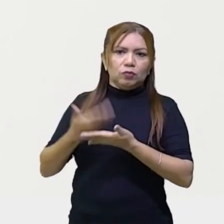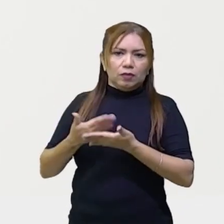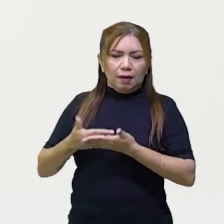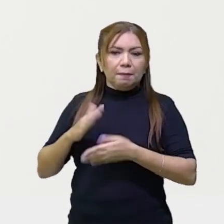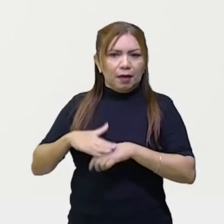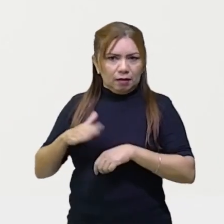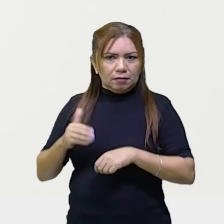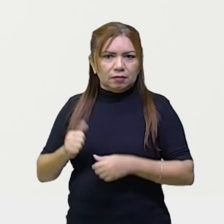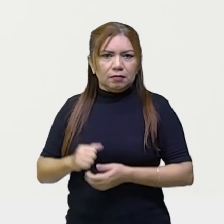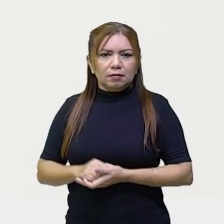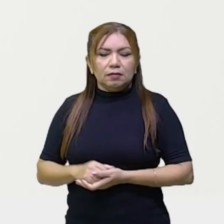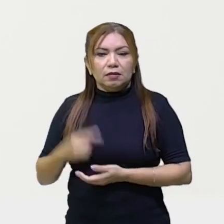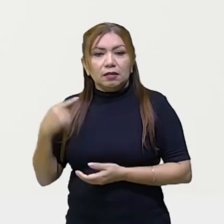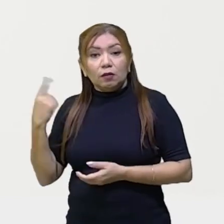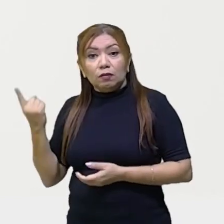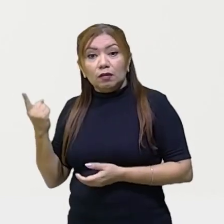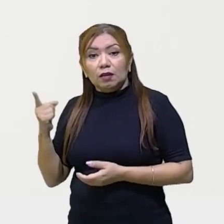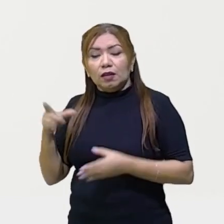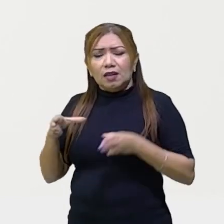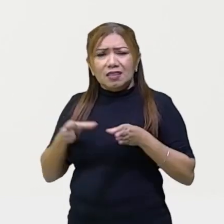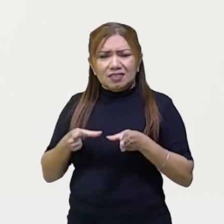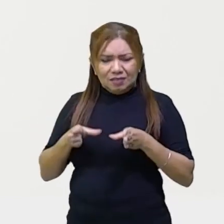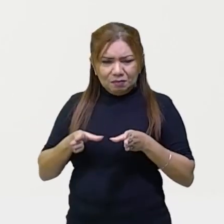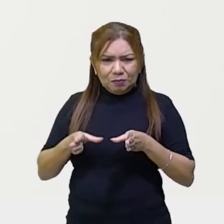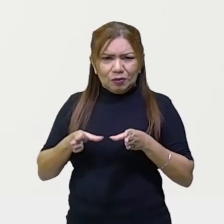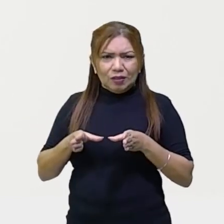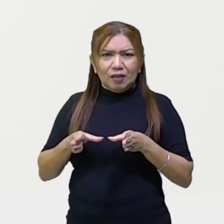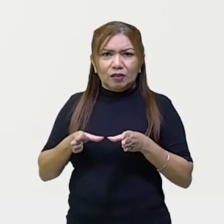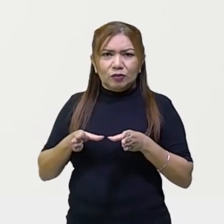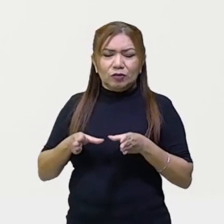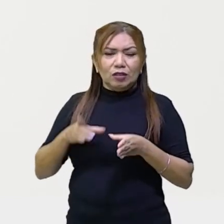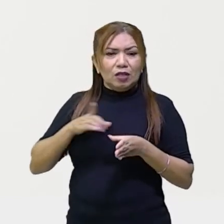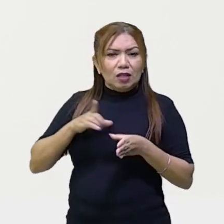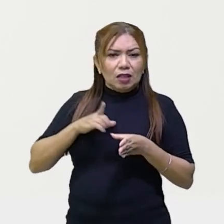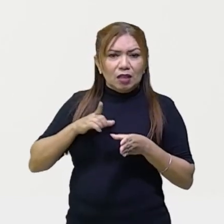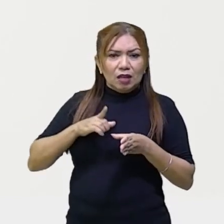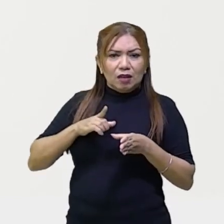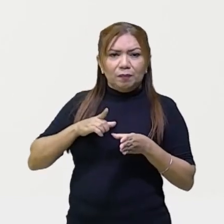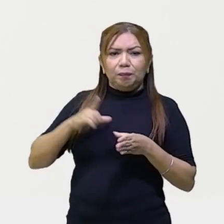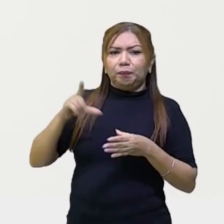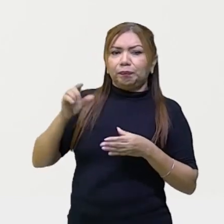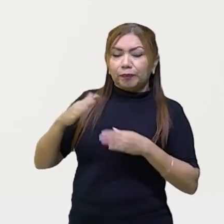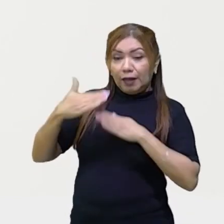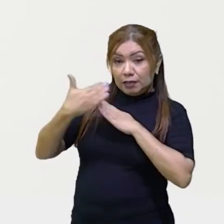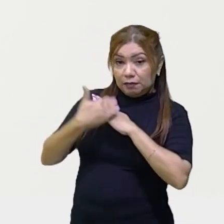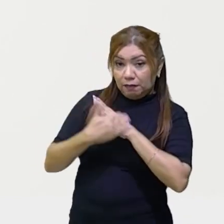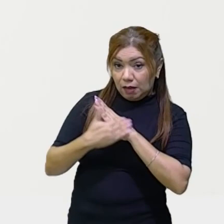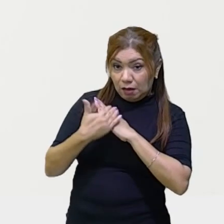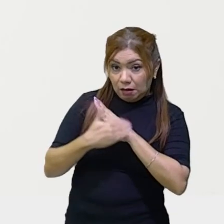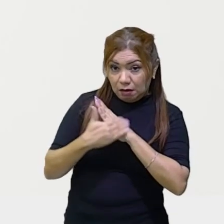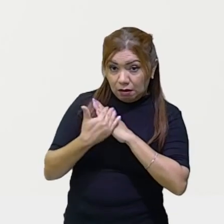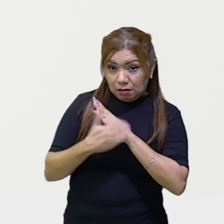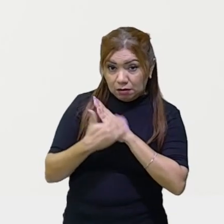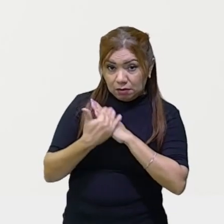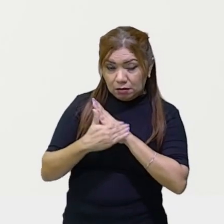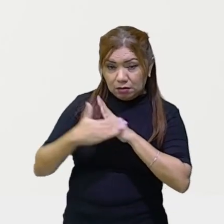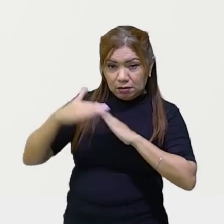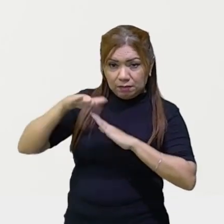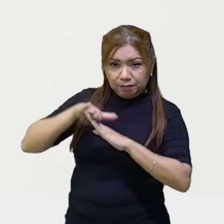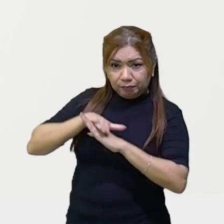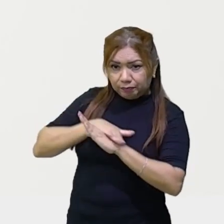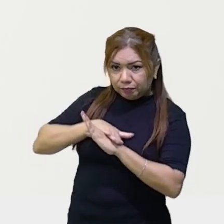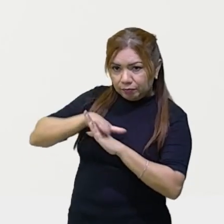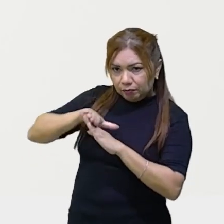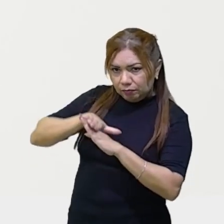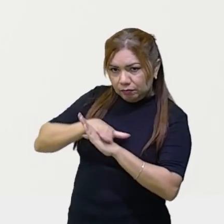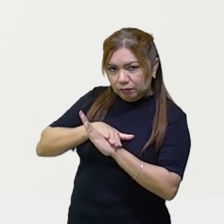nós vimos aí que os poliedros possuem os seguintes elementos que são mais Faces são aqueles polígonos né